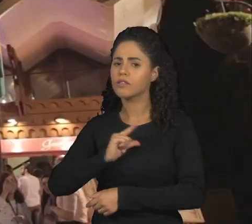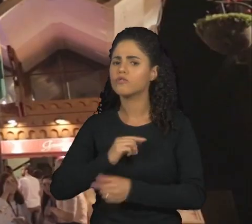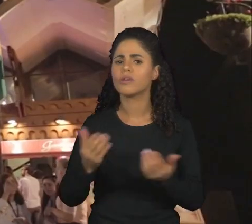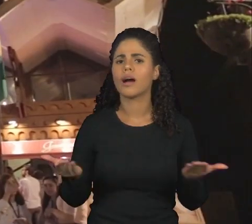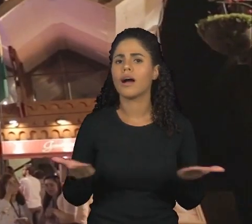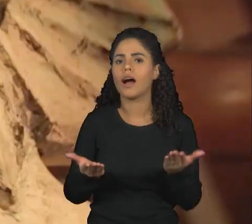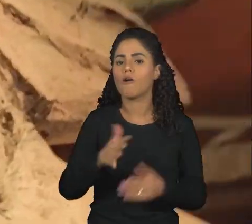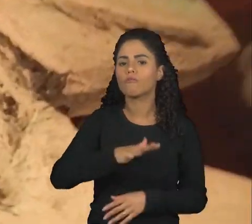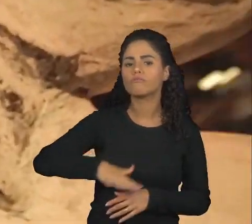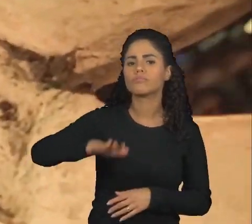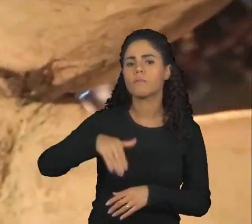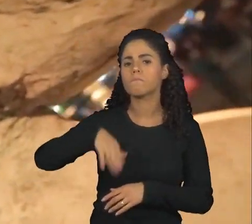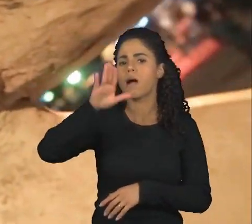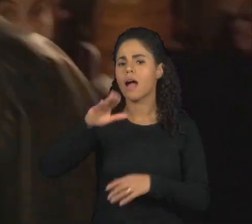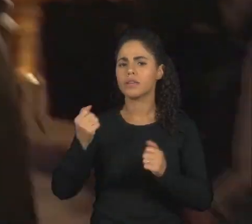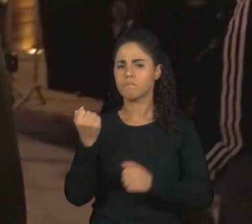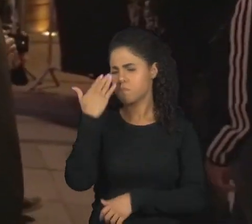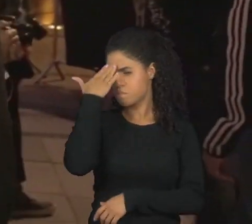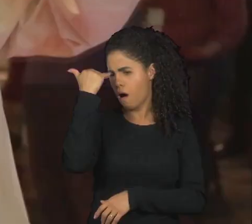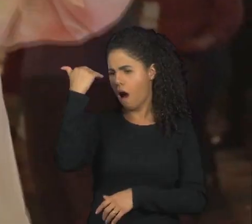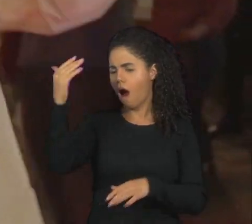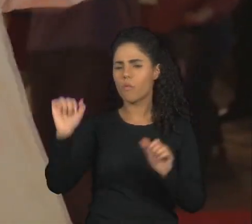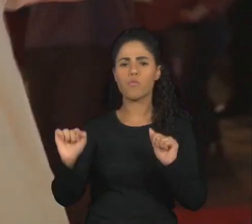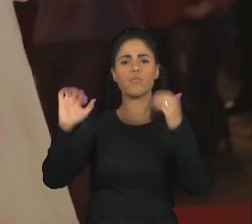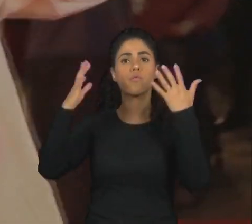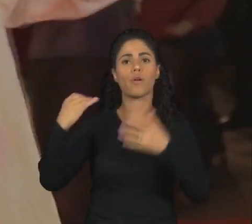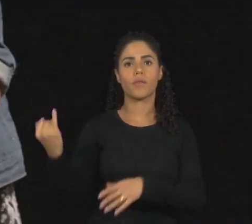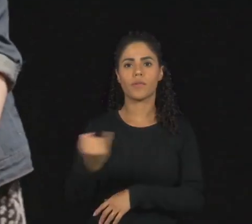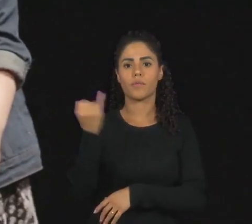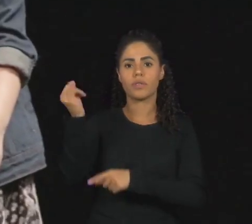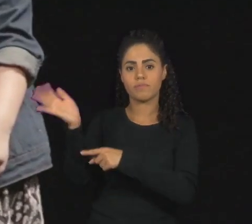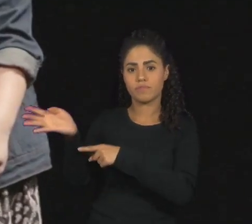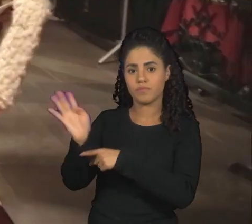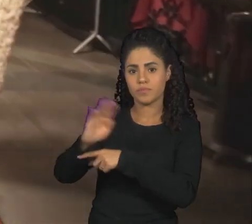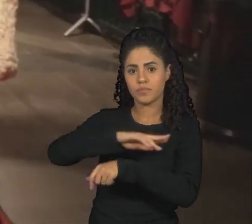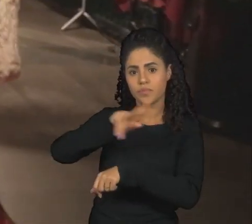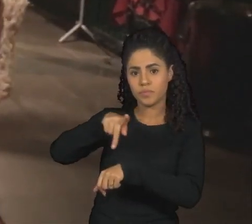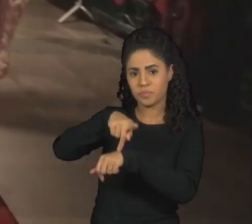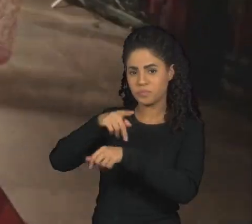se tornaria o mais importante festival de cinema do país.